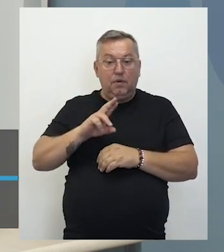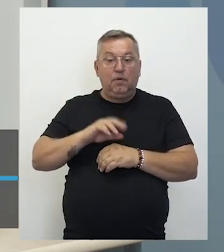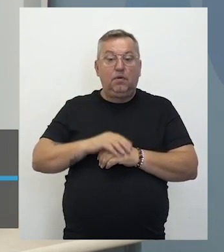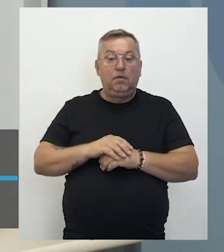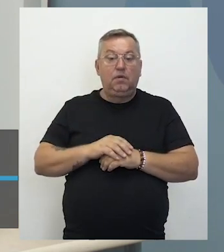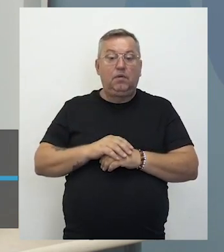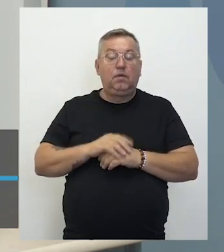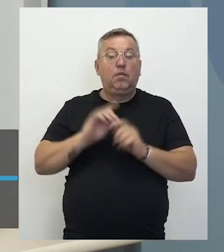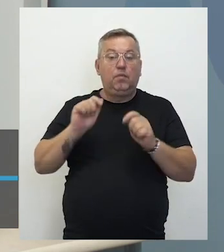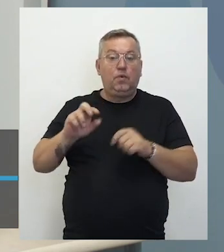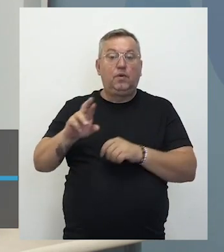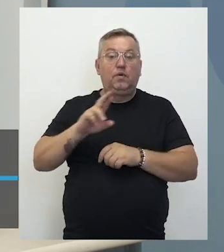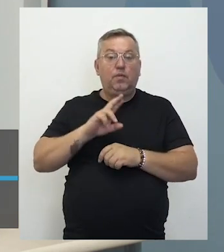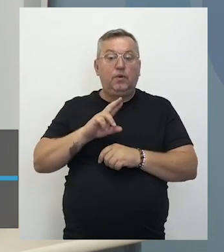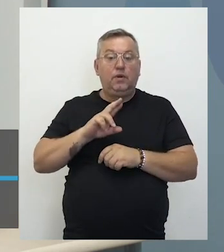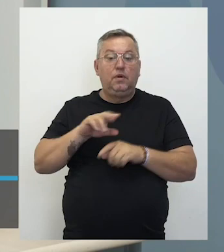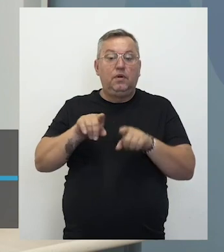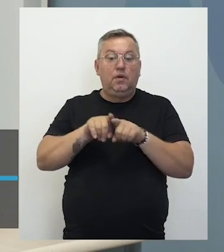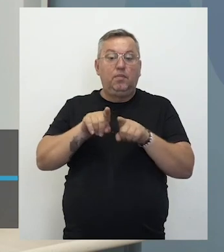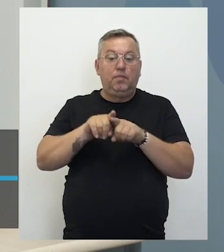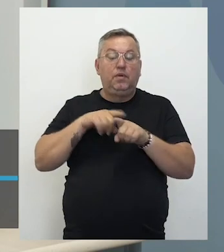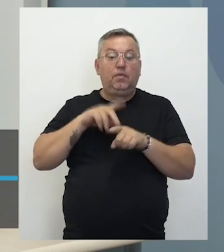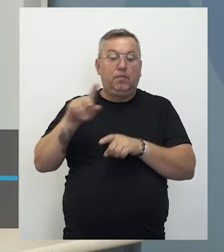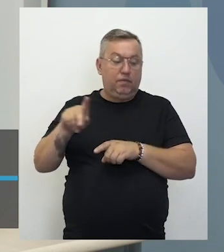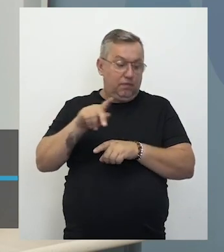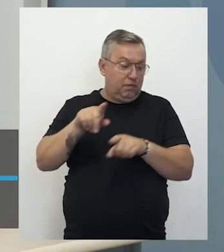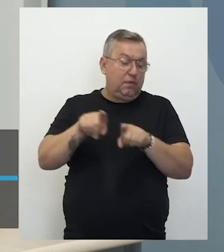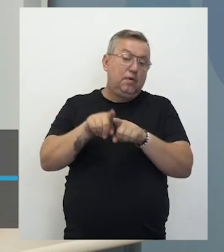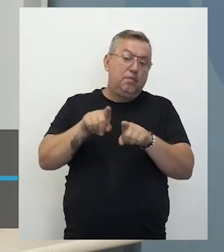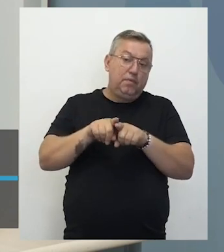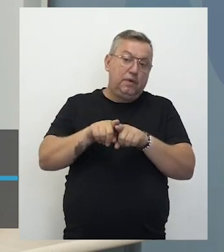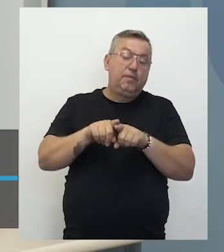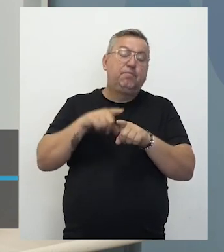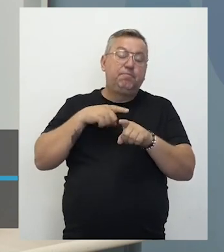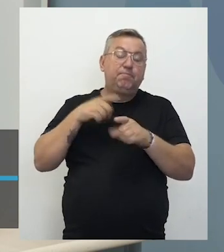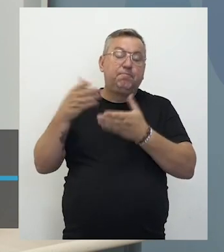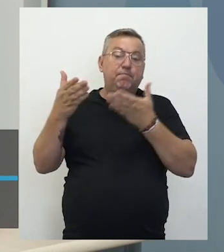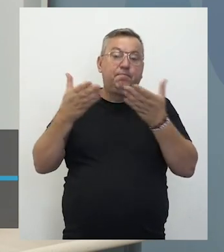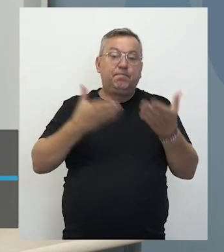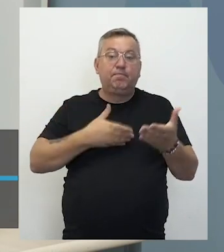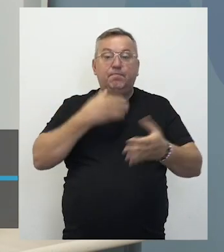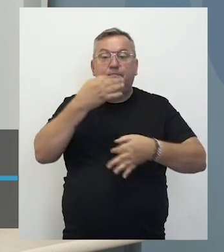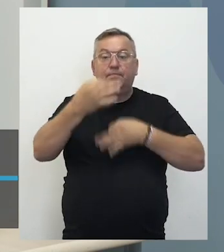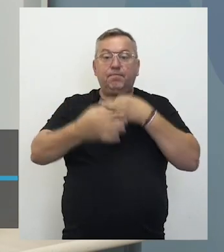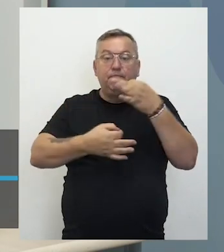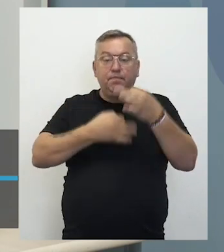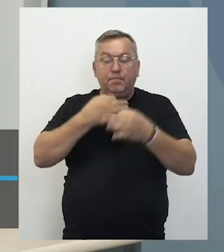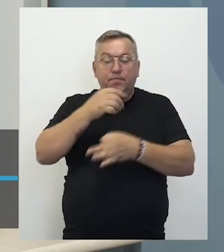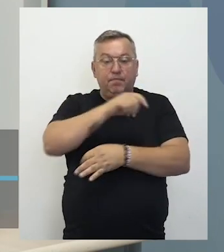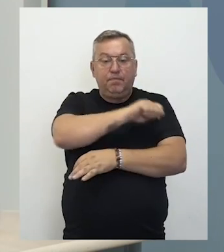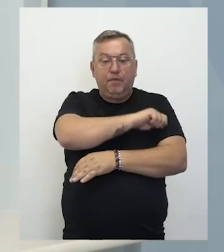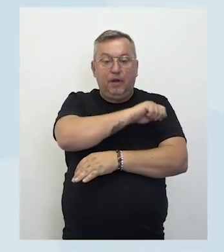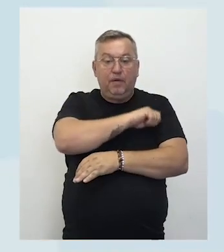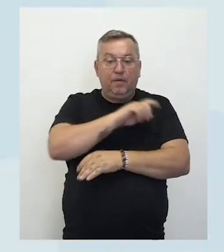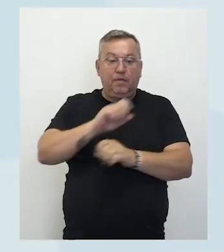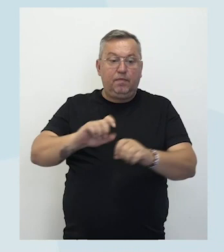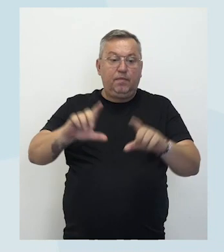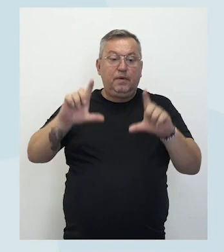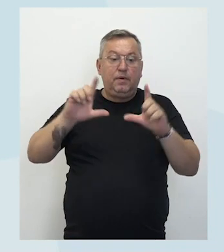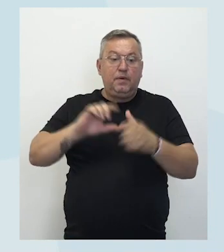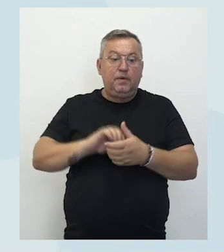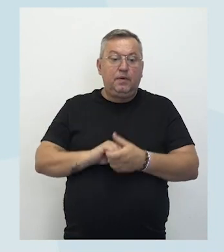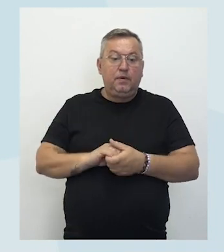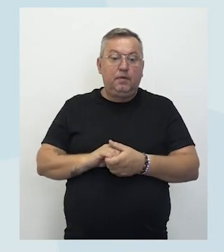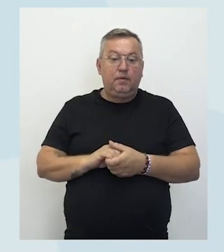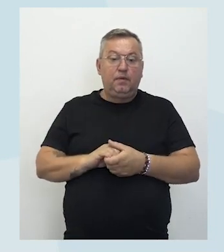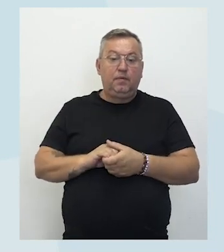estudante, possa responder e os seus professores trazerem aqui para a gente algumas contribuições. Então, na tela agora,